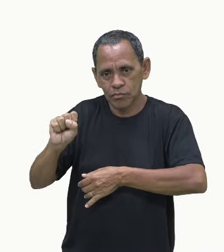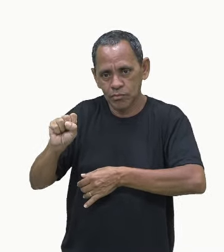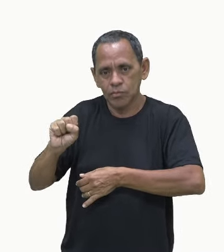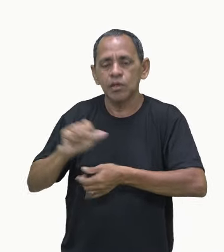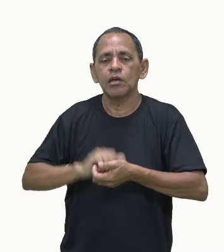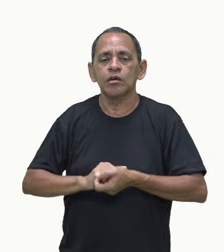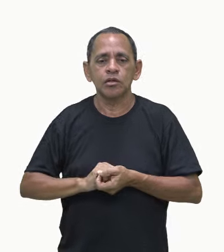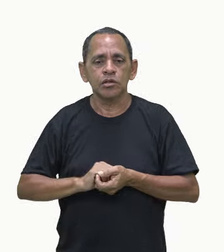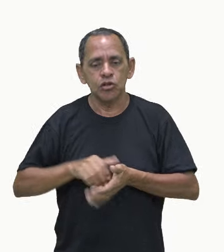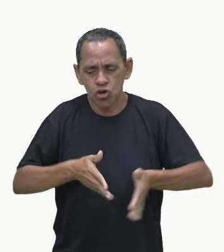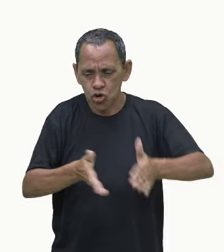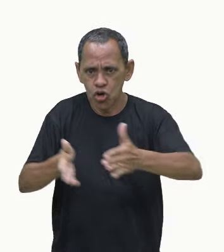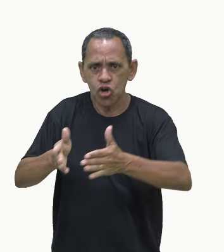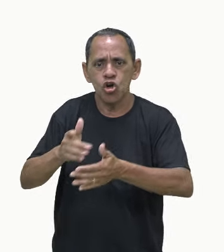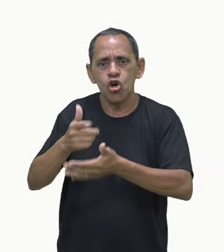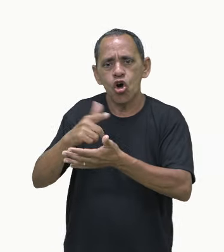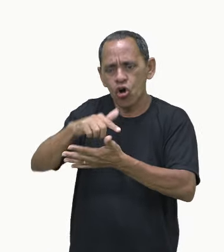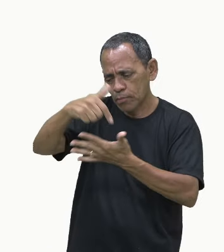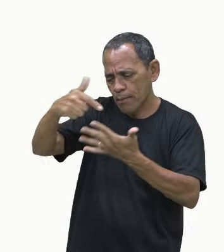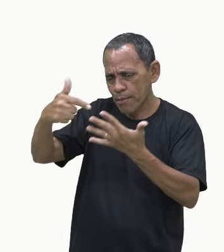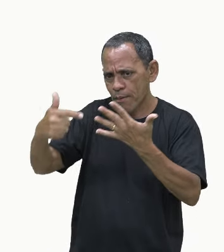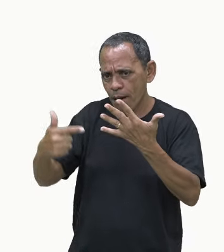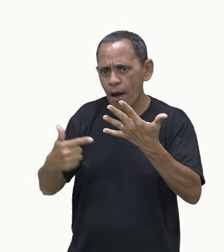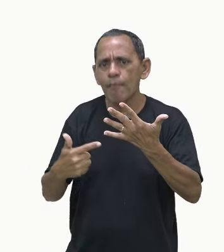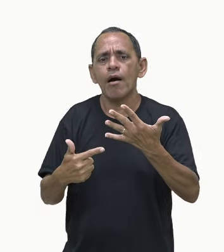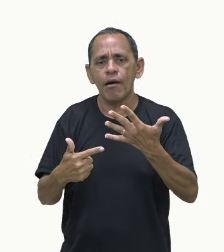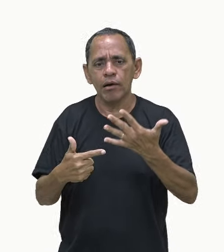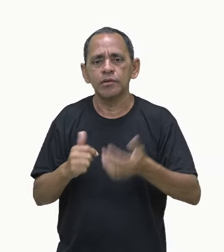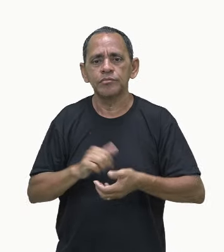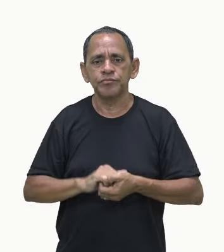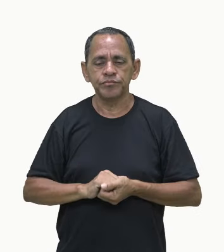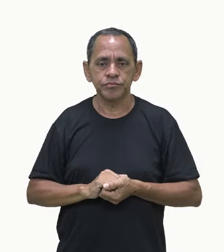água, de olhos d'água que estão ali minando